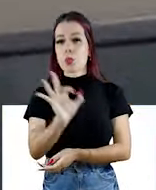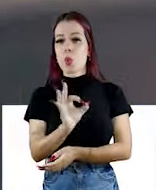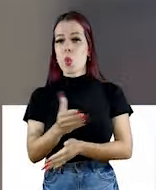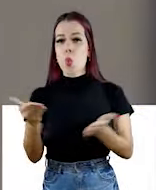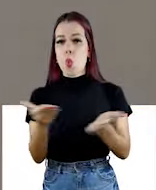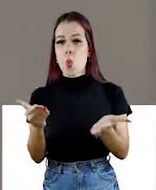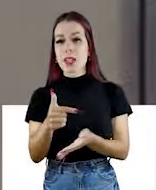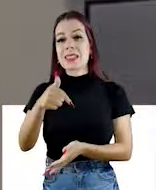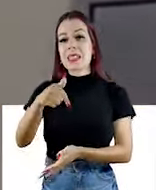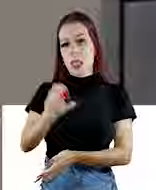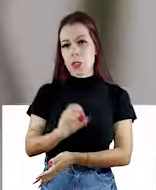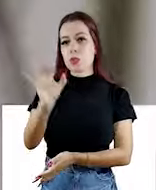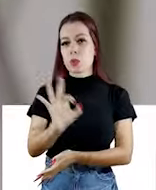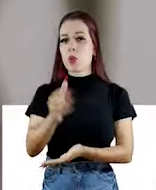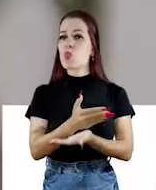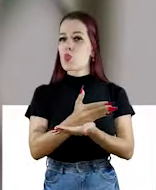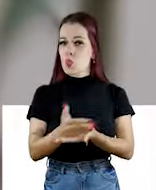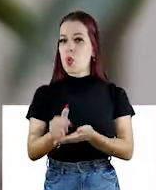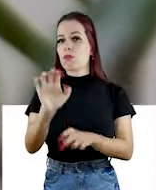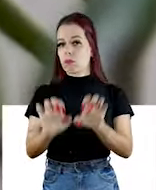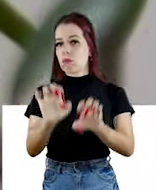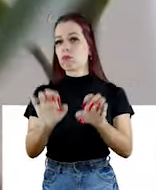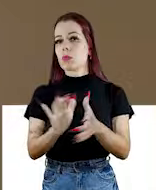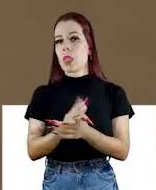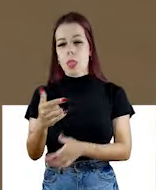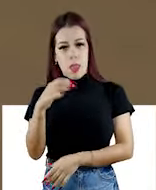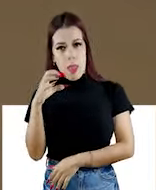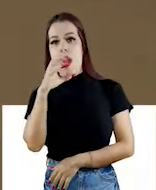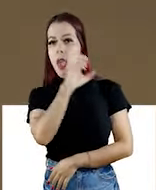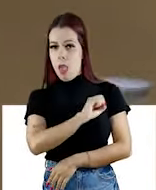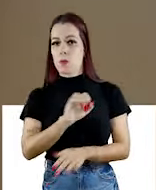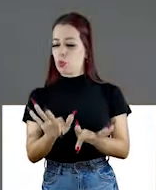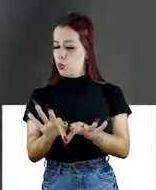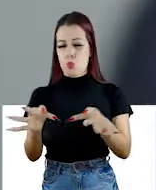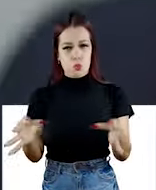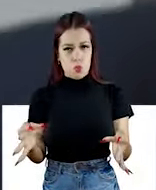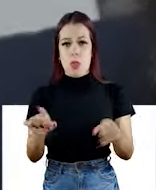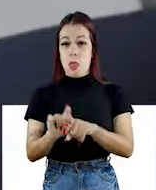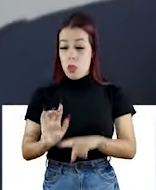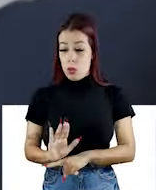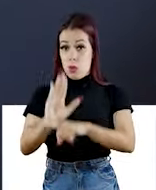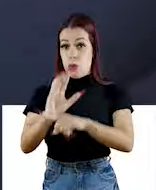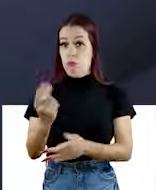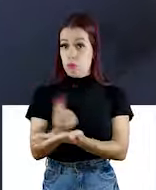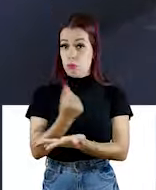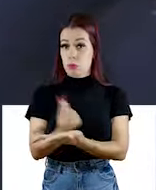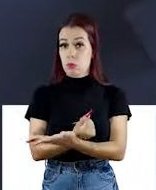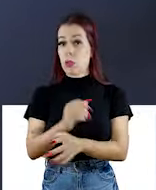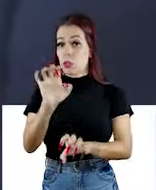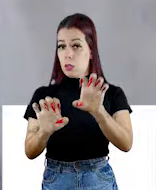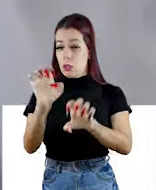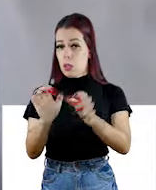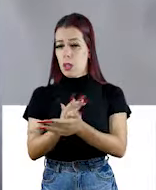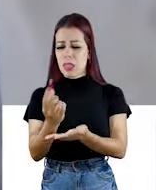46%, nós hoje já estamos beirando a 70% das aberturas dessas empresas. Isso agiliza bastante, simplifica bastante e ajuda na parte econômica do